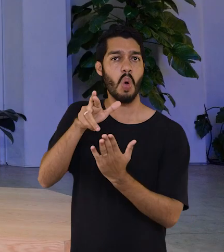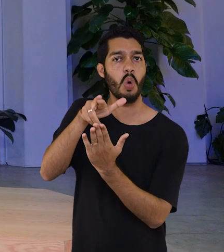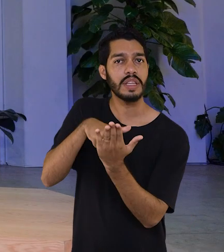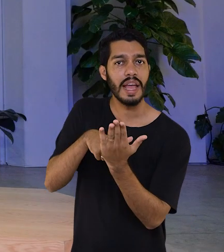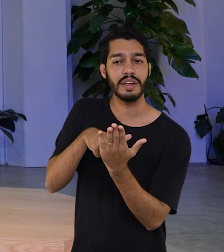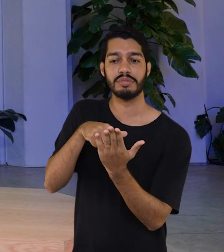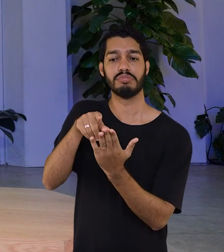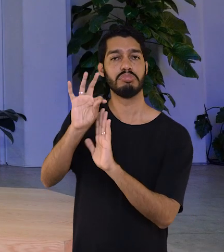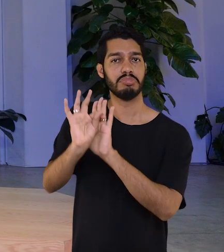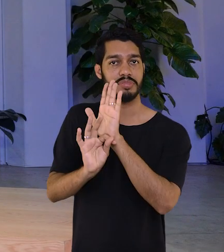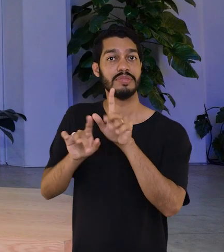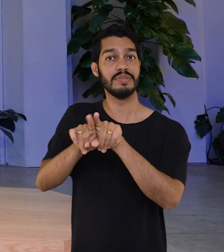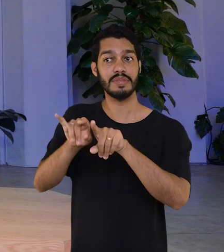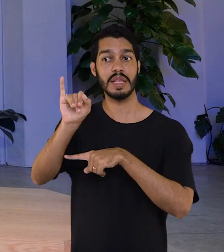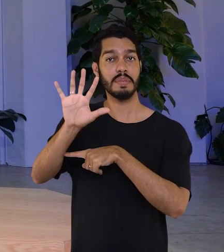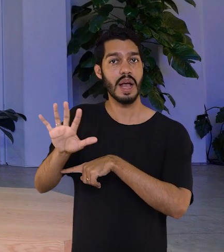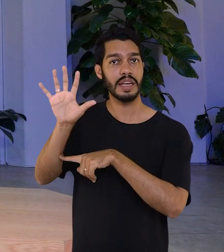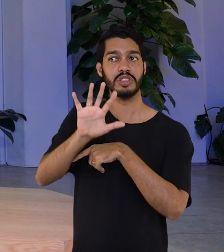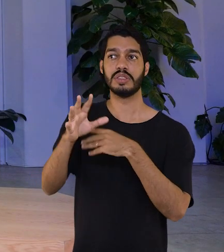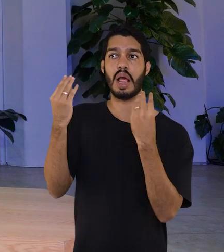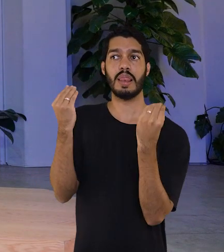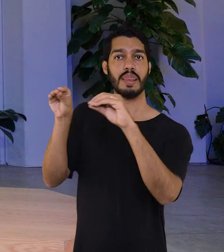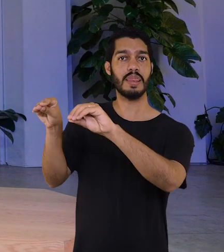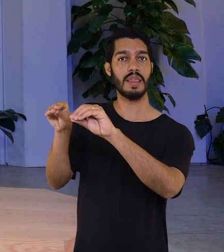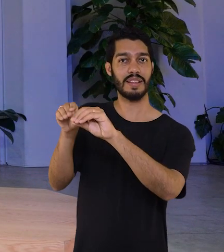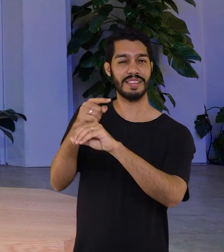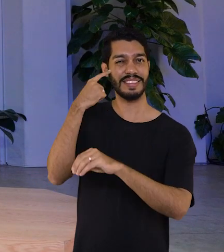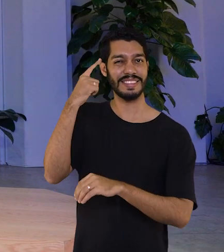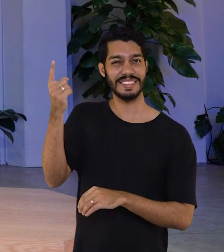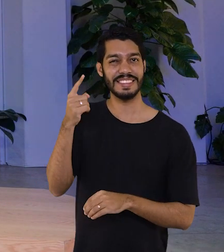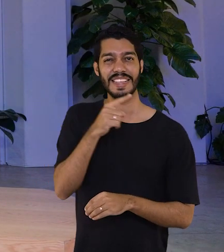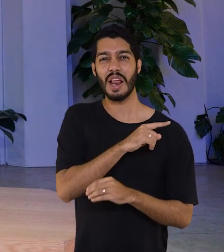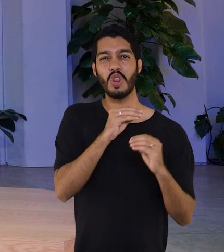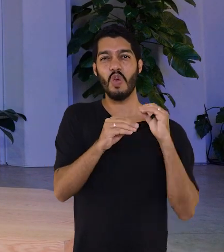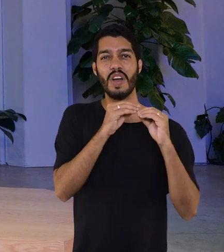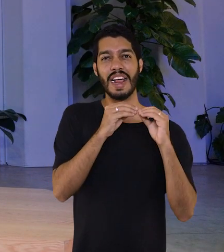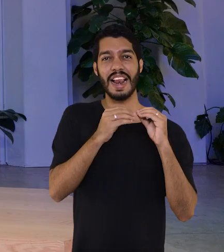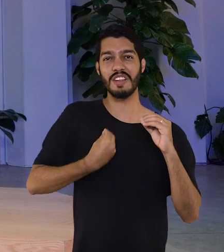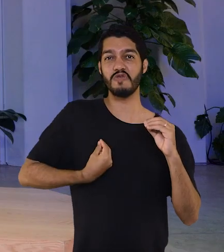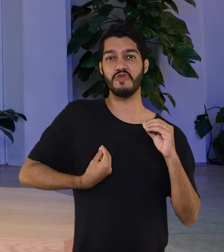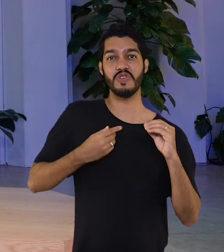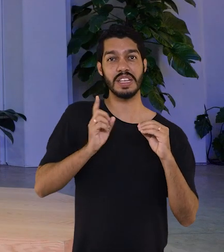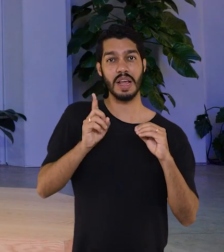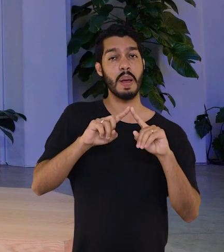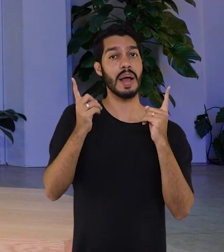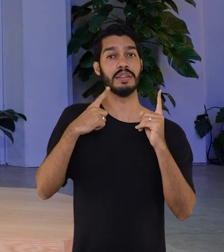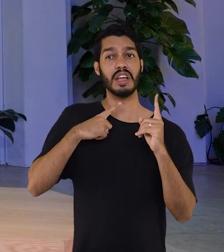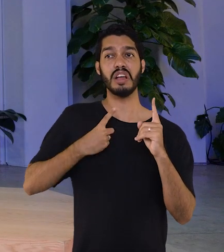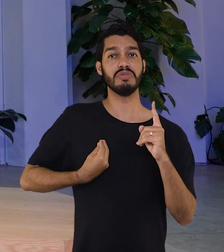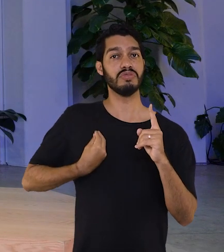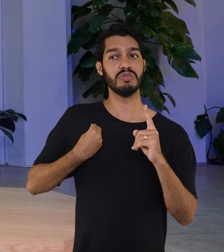na criação e na contextualização de roteiros e a publicação de imagens, novelas. Quem pegou aqui o hype de uma novela que nunca